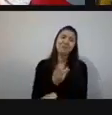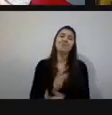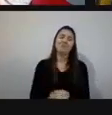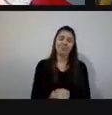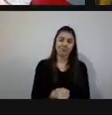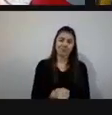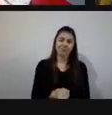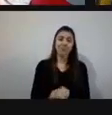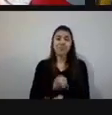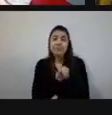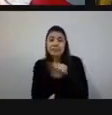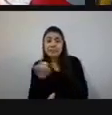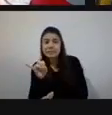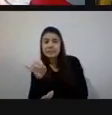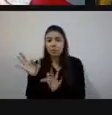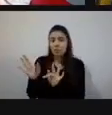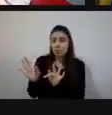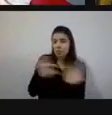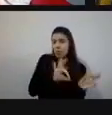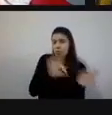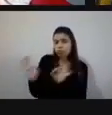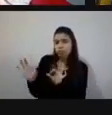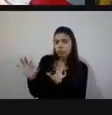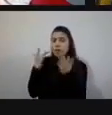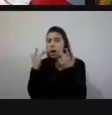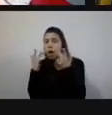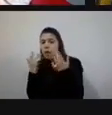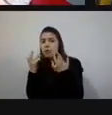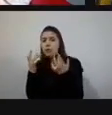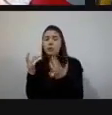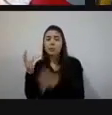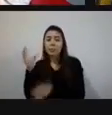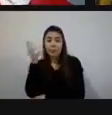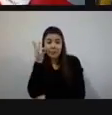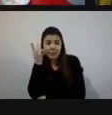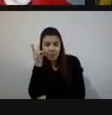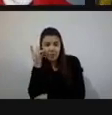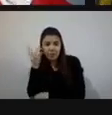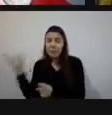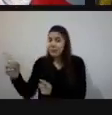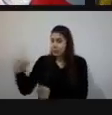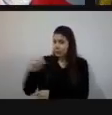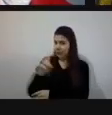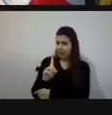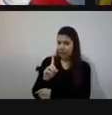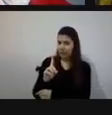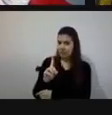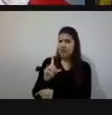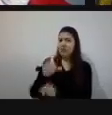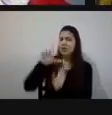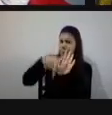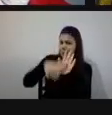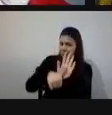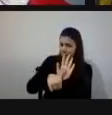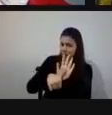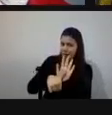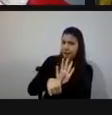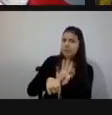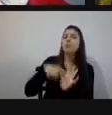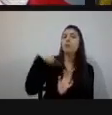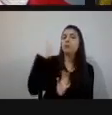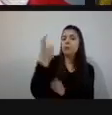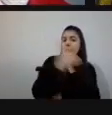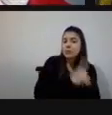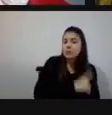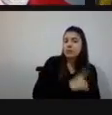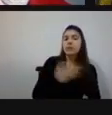via rede social, via WhatsApp, via Facebook, por aí vai. Nunca passa batido, porque sempre tem pessoas na